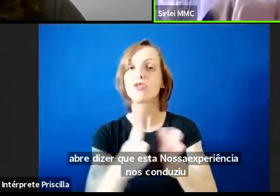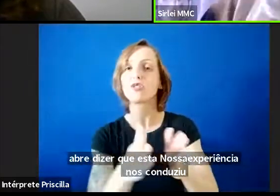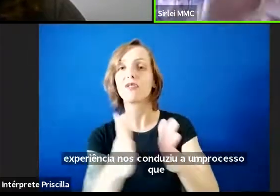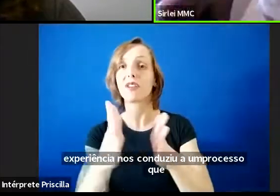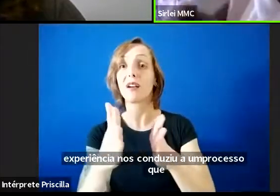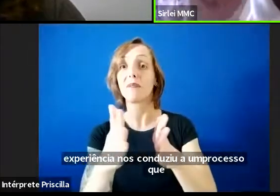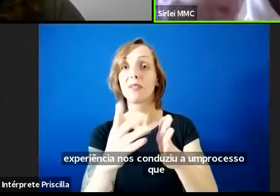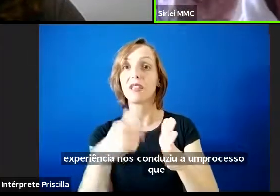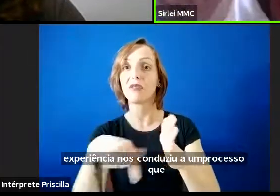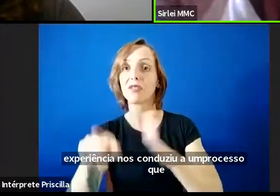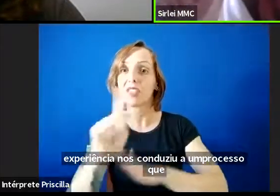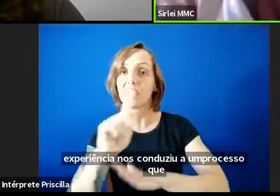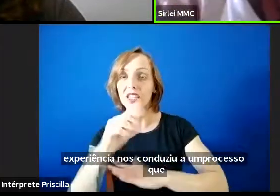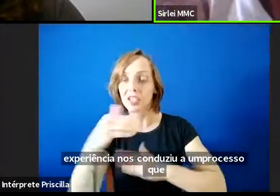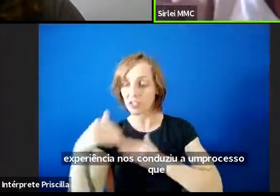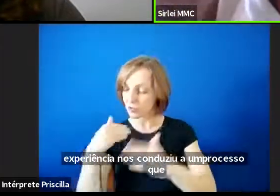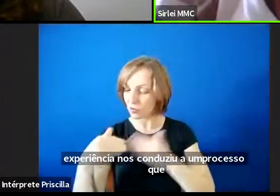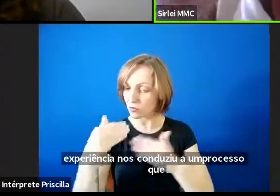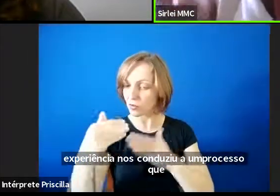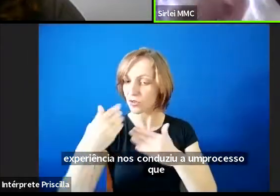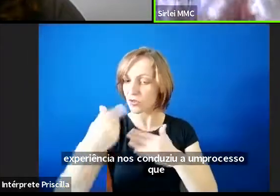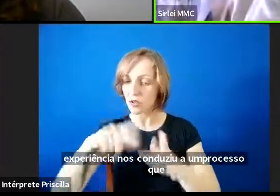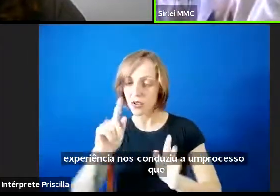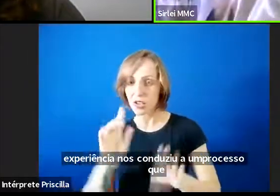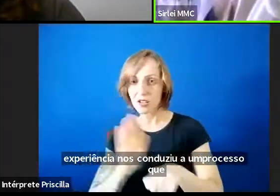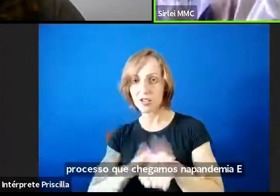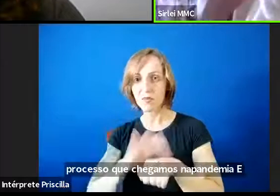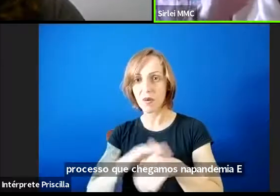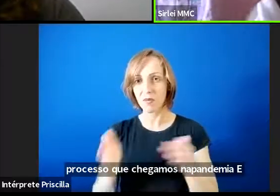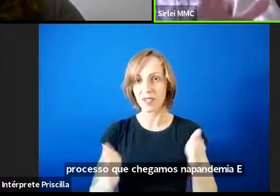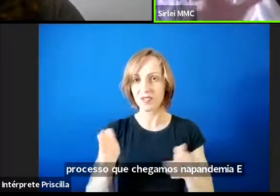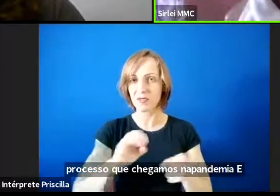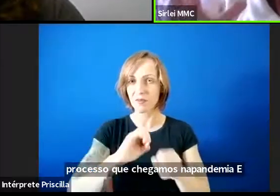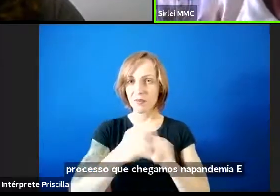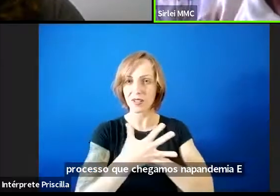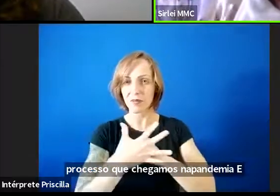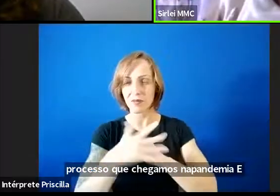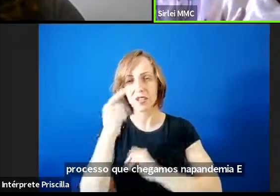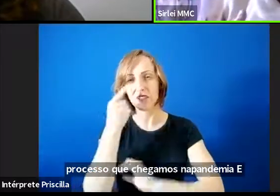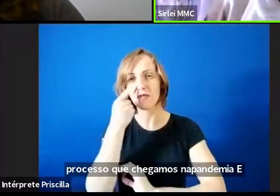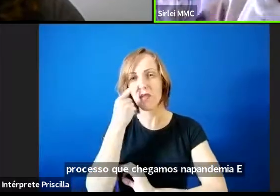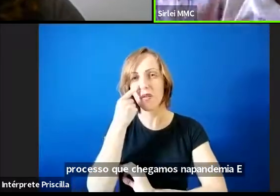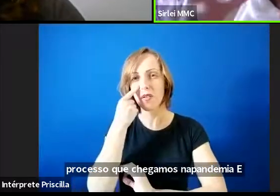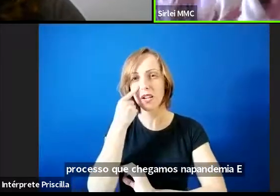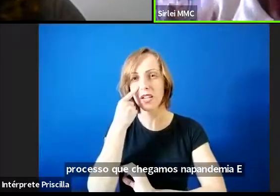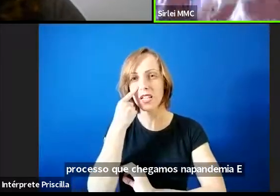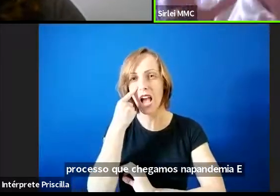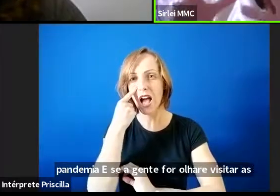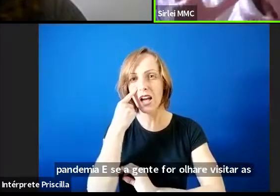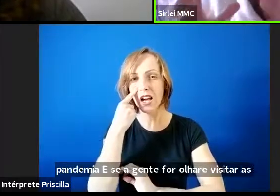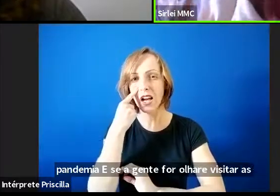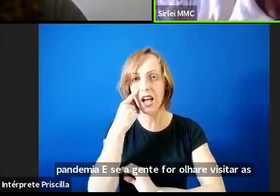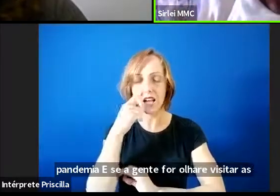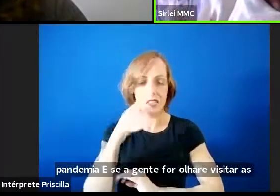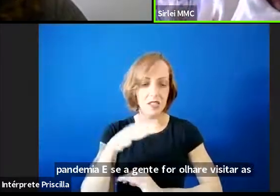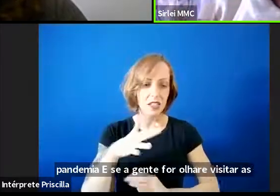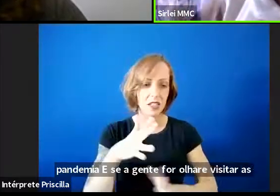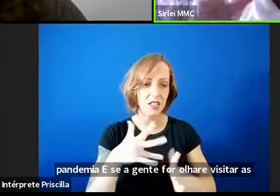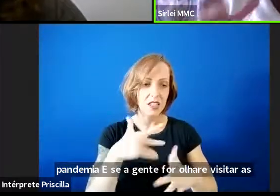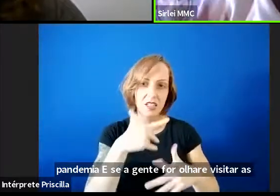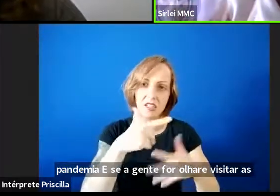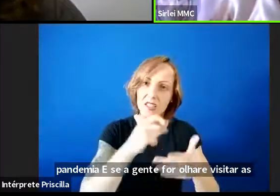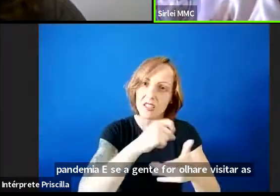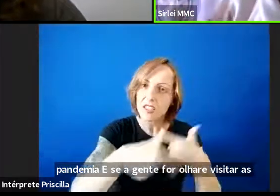pandemia, e se a gente for olhar e visitar as unidades de produção das nossas